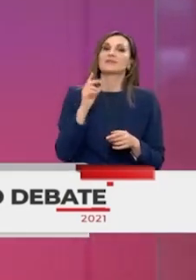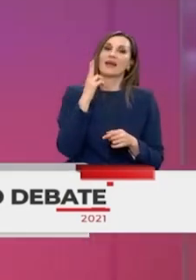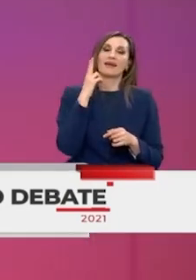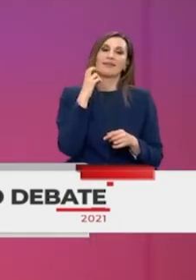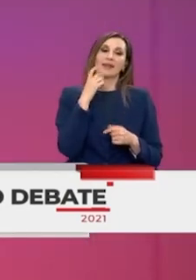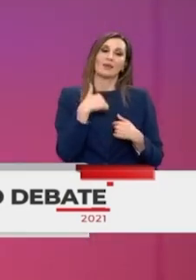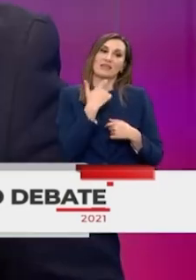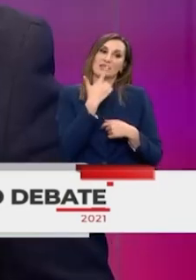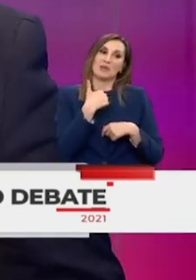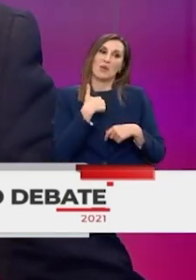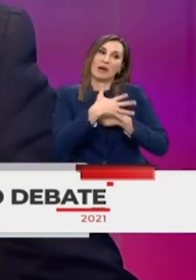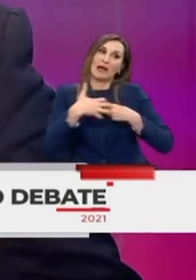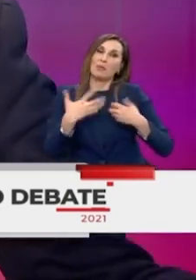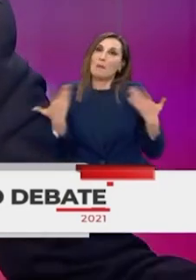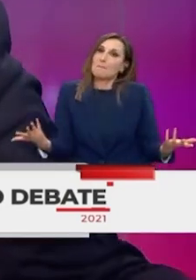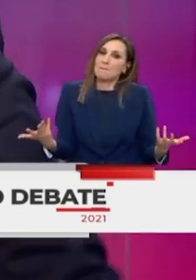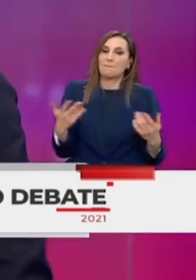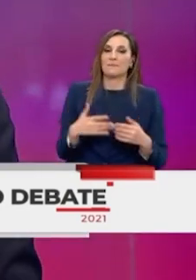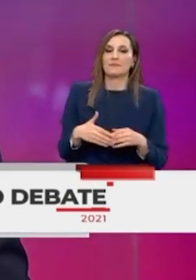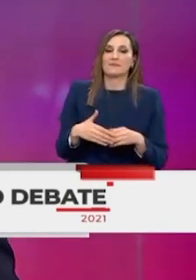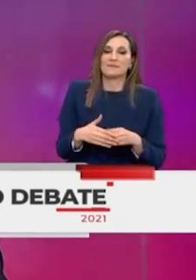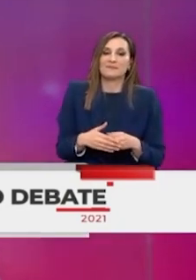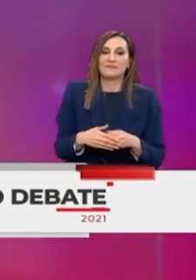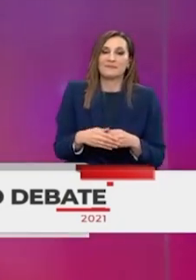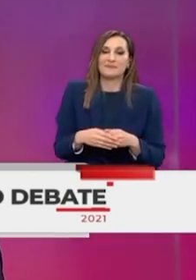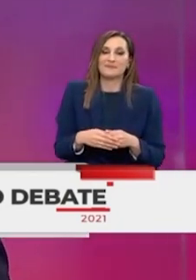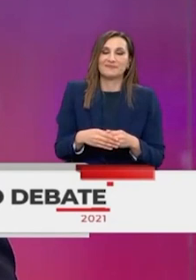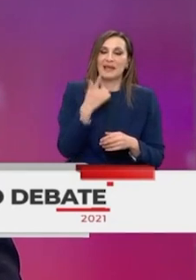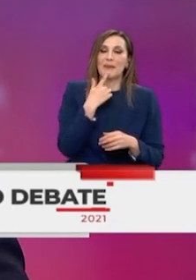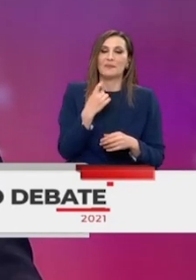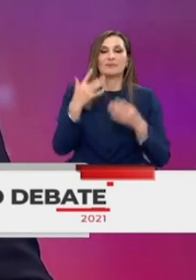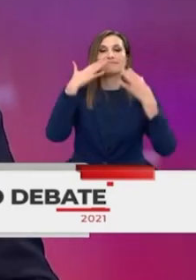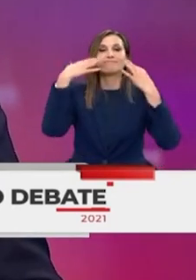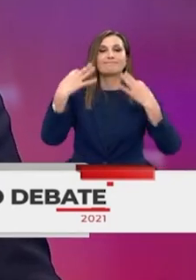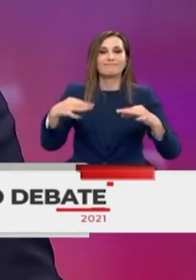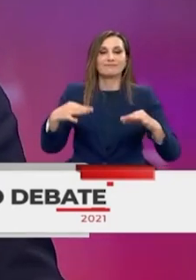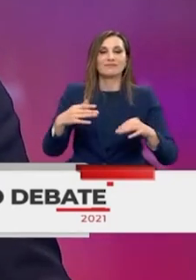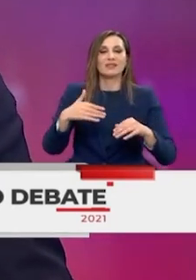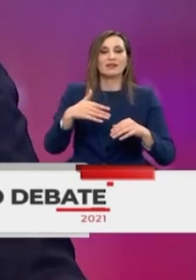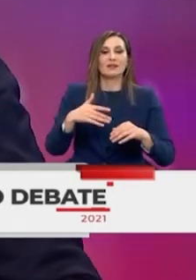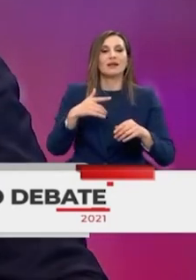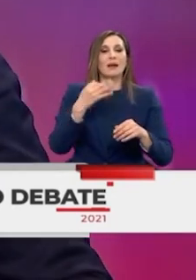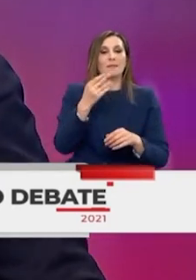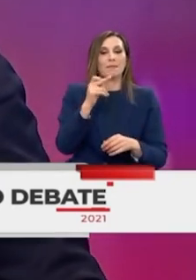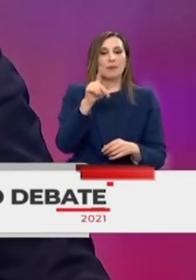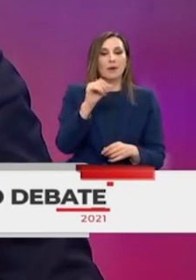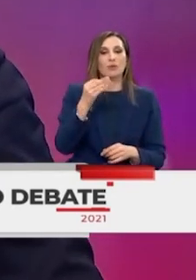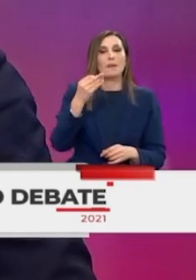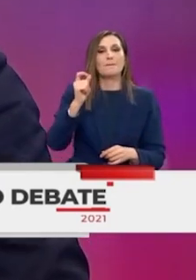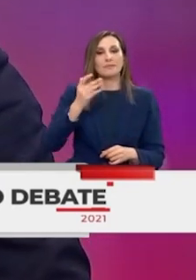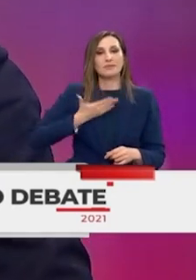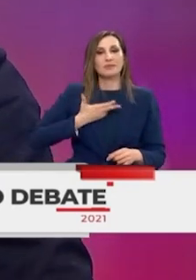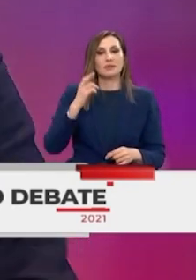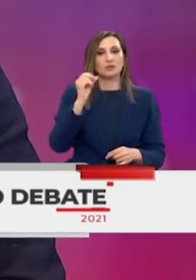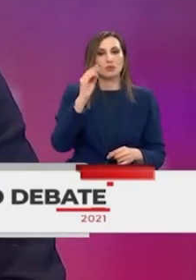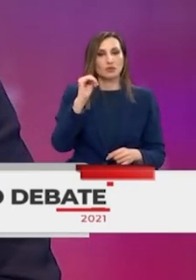Já me chama gato. Temos que terminar o debate. A pergunta, por favor. Doutora Gomes, uma pergunta muito simples. Vai ou não manter Paulo Pedroso como diretor da sua